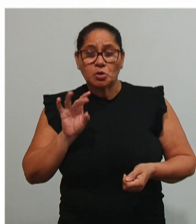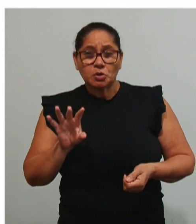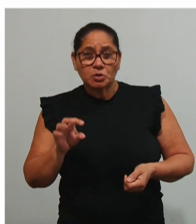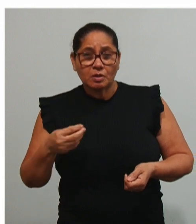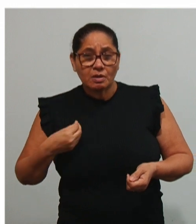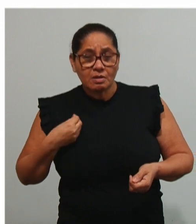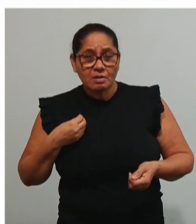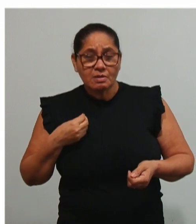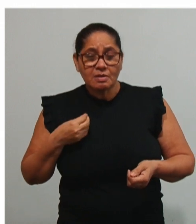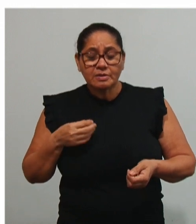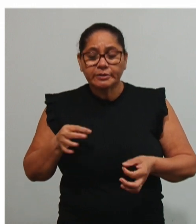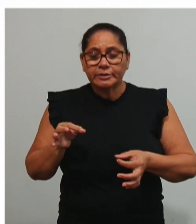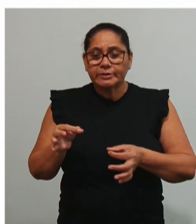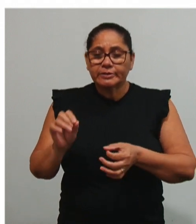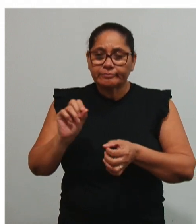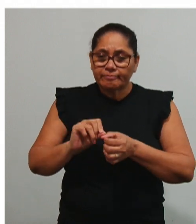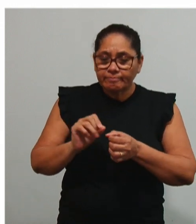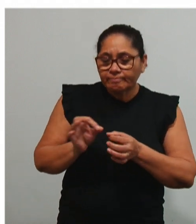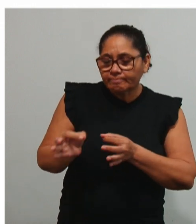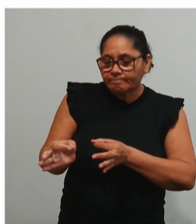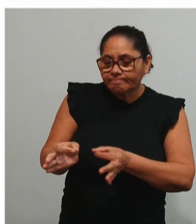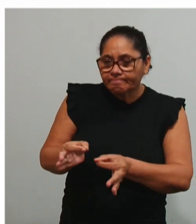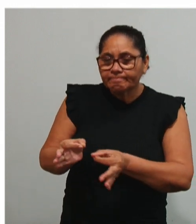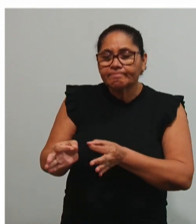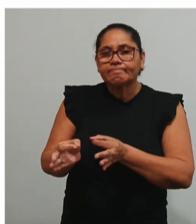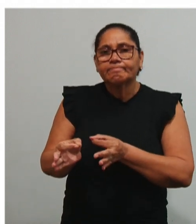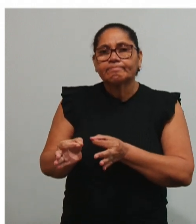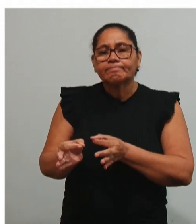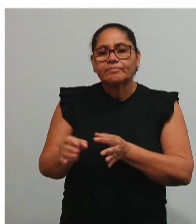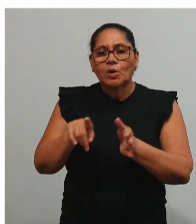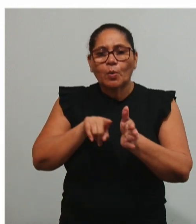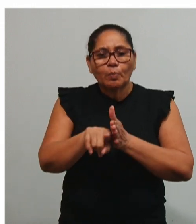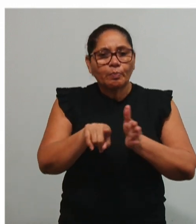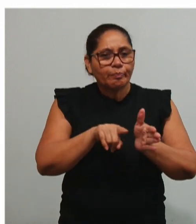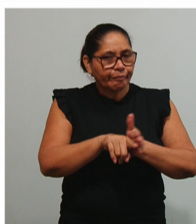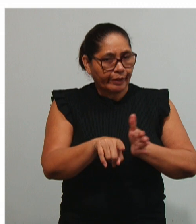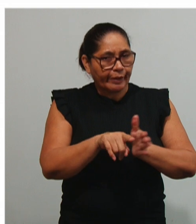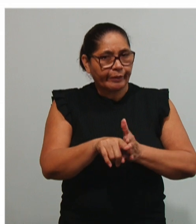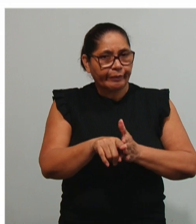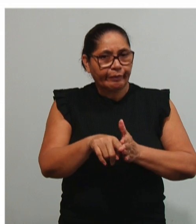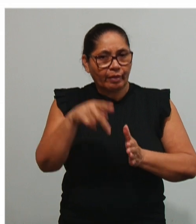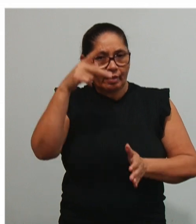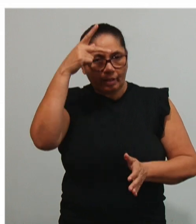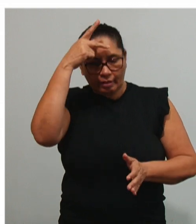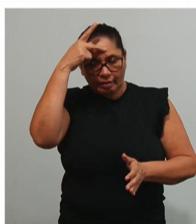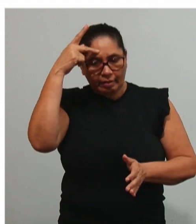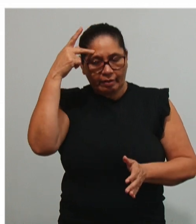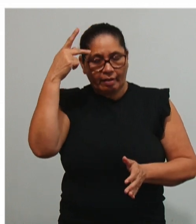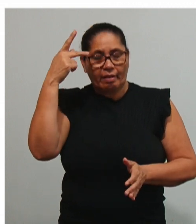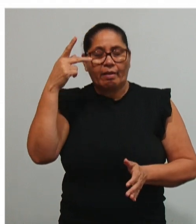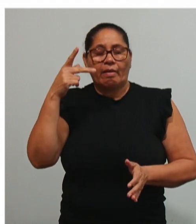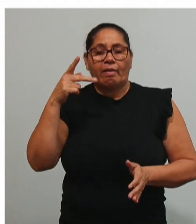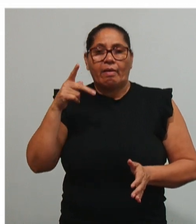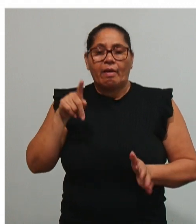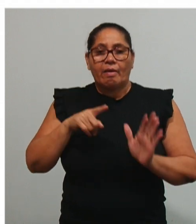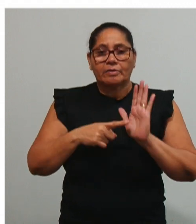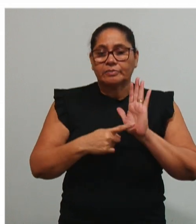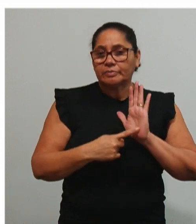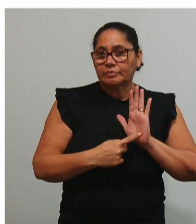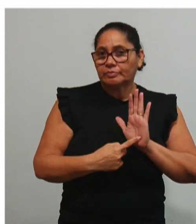eu fizer um planejamento, né? São questionamentos que o autor traz em relação a essas